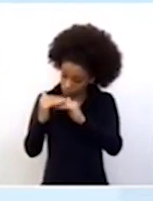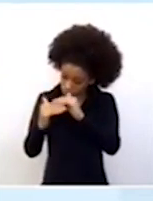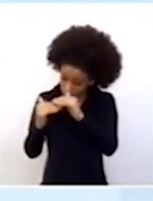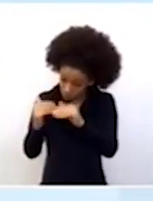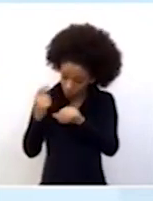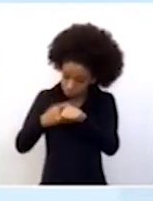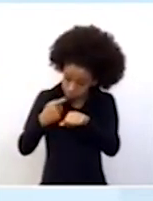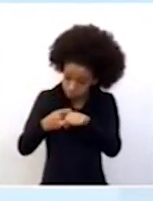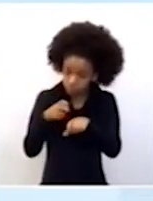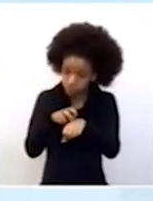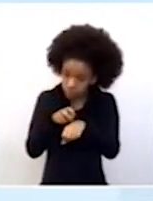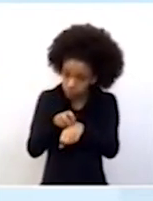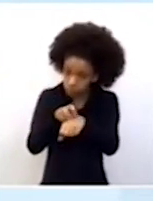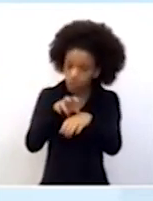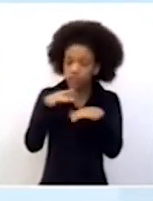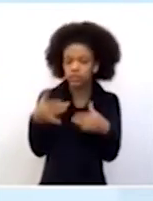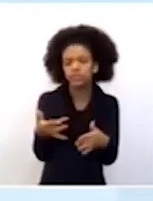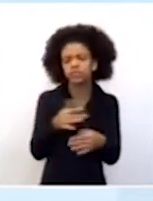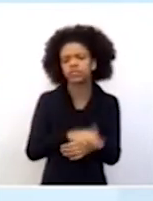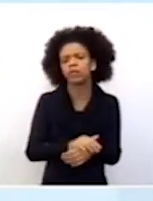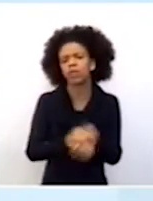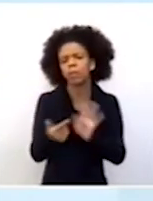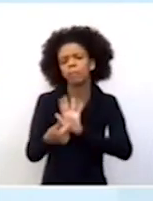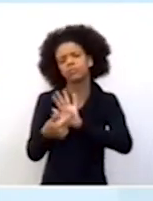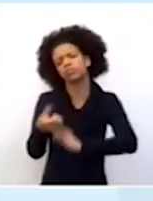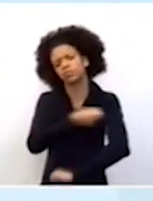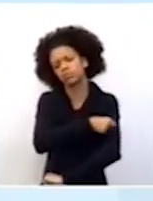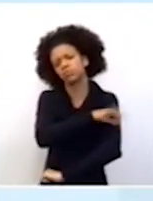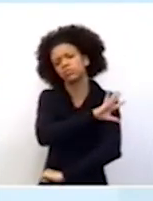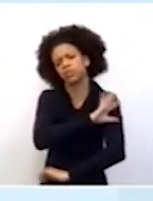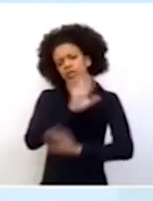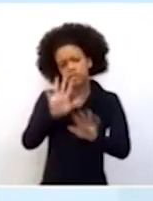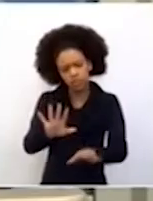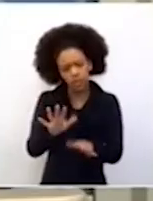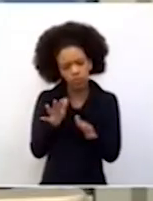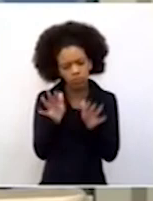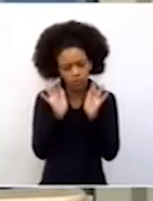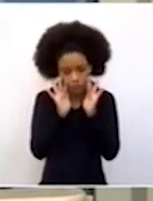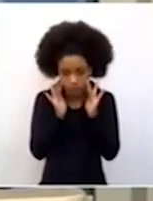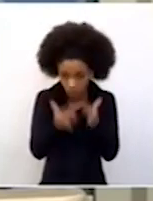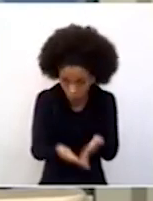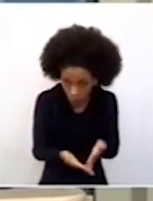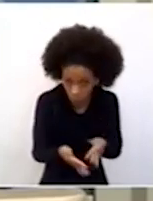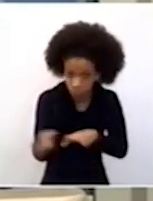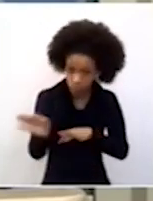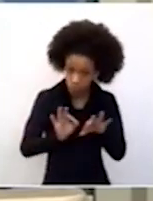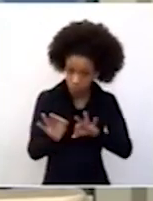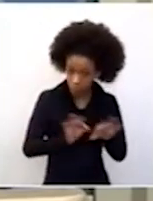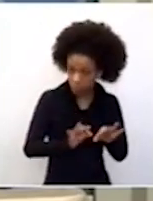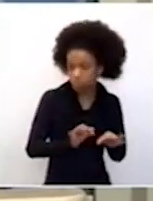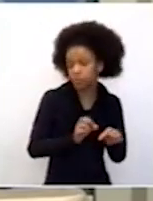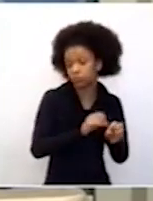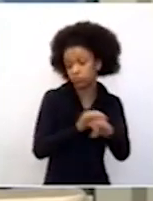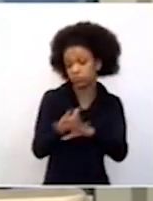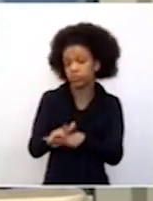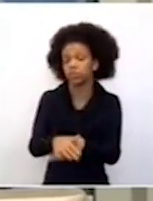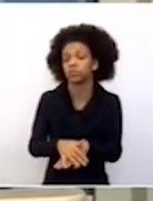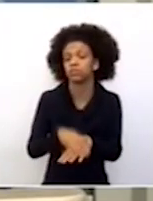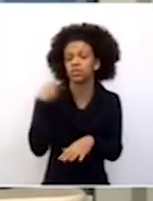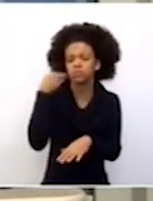os anos iniciais? Então aí, de olho para a sala de aula, de olho para o seu plano de ensino, de olho, né, para as